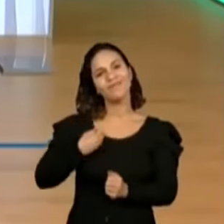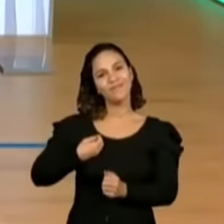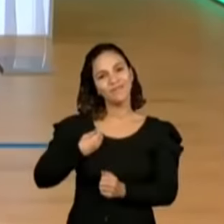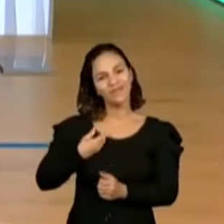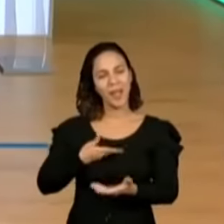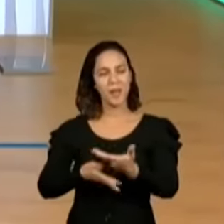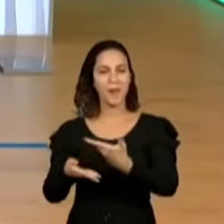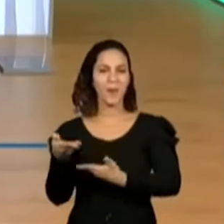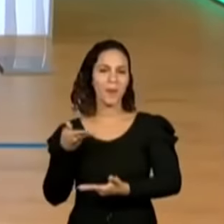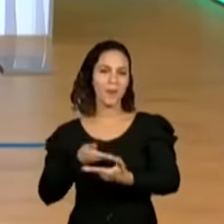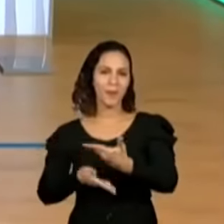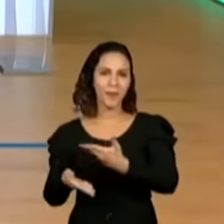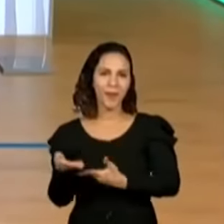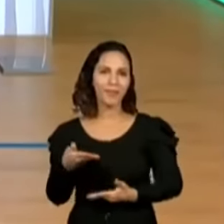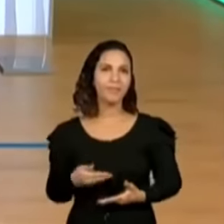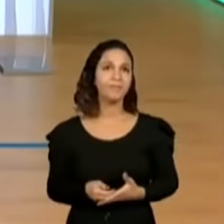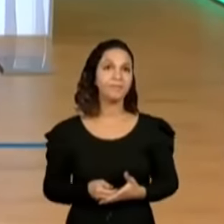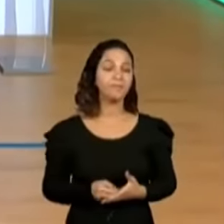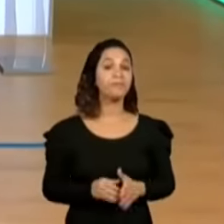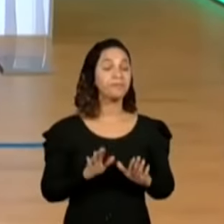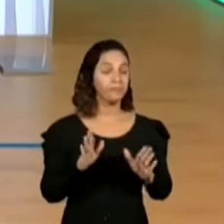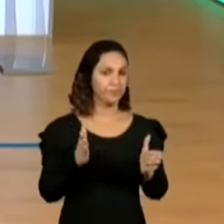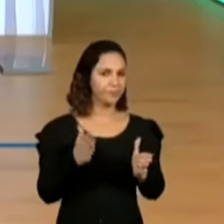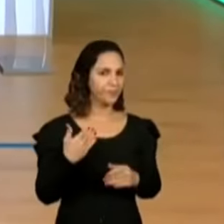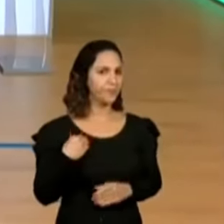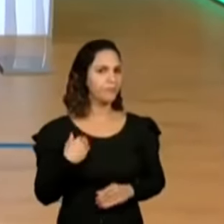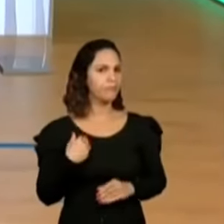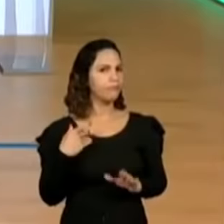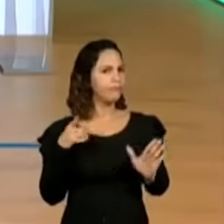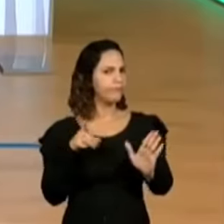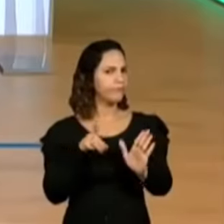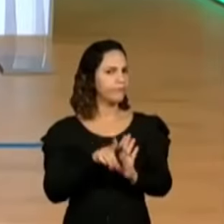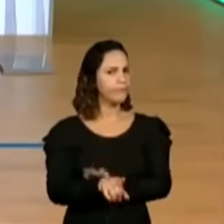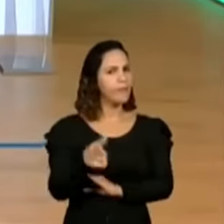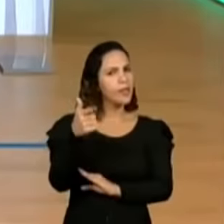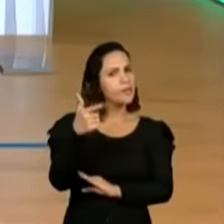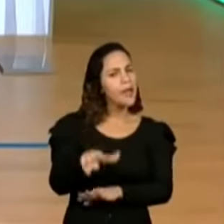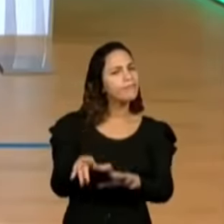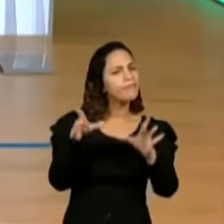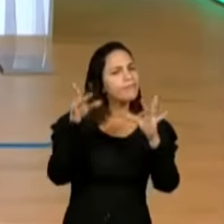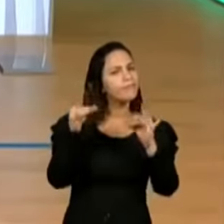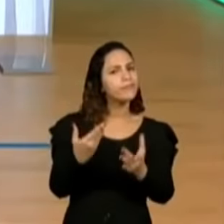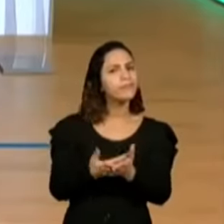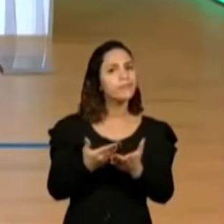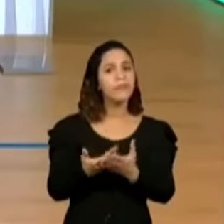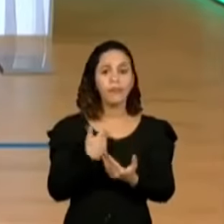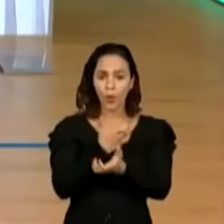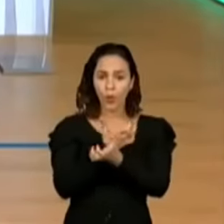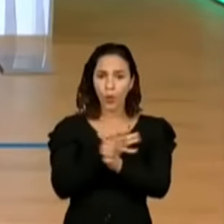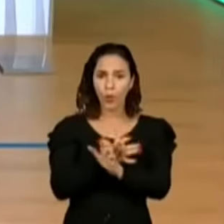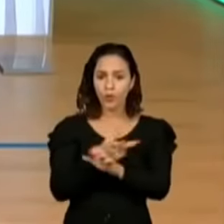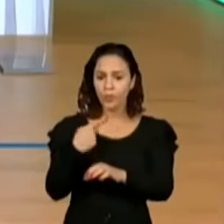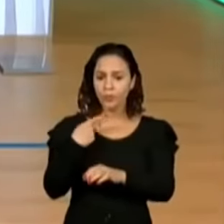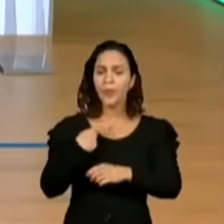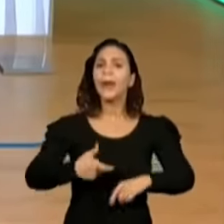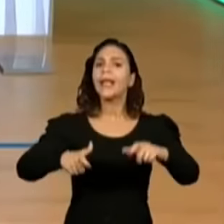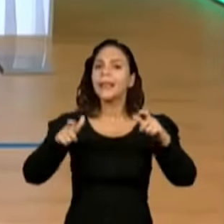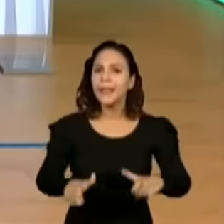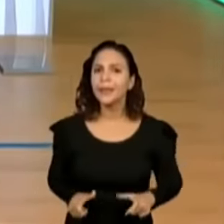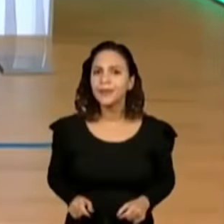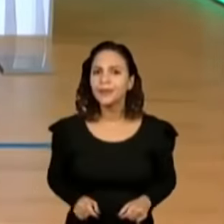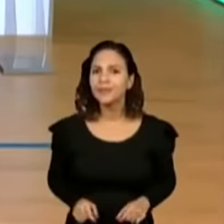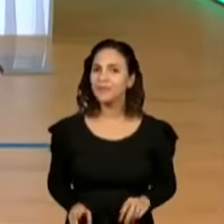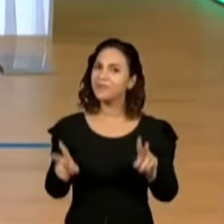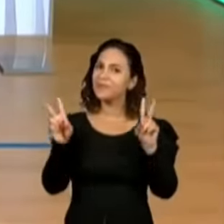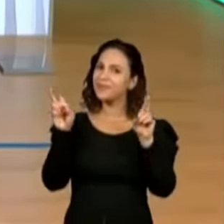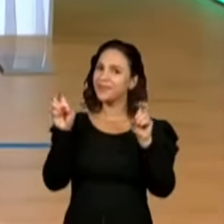a colaboração. Professora Genô, vamos descobrir mais sobre a aula? Cadê meus ossos? Vamos lá. O título é